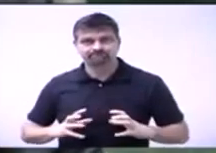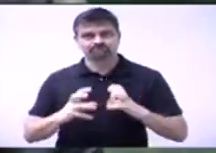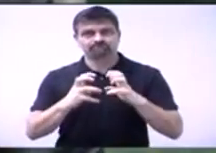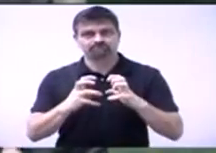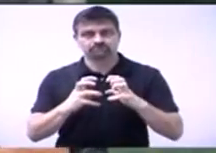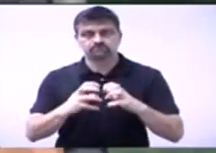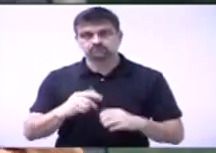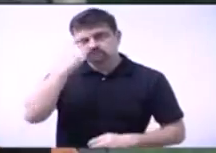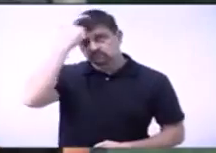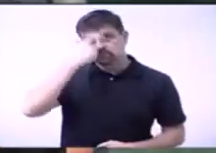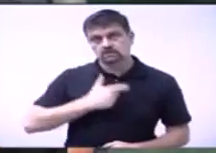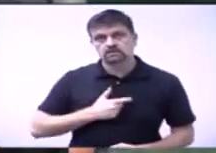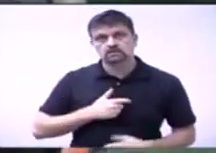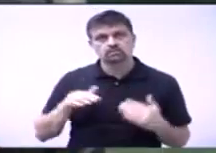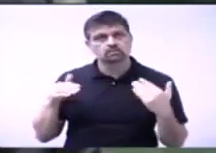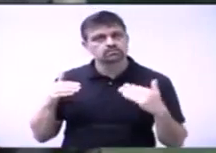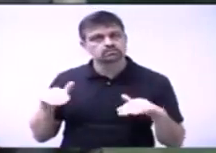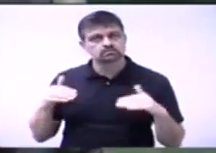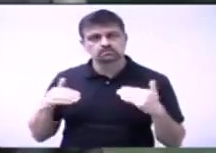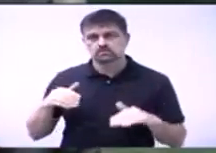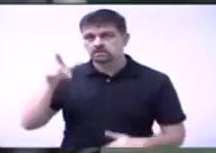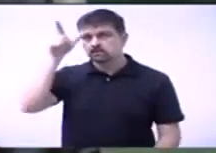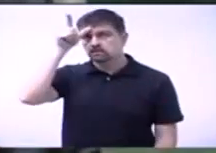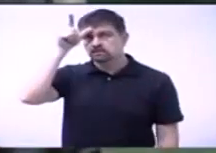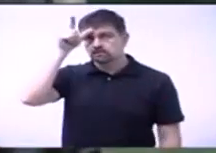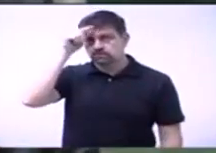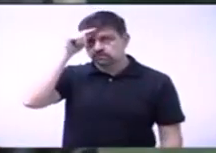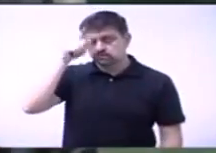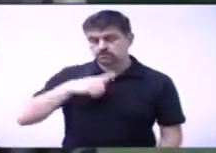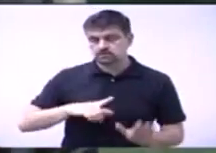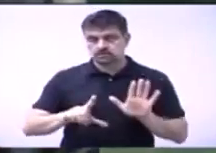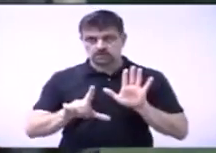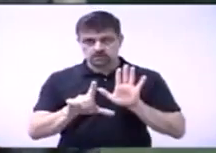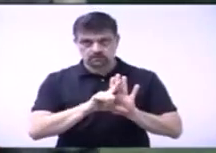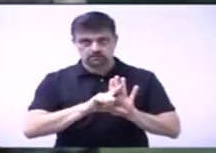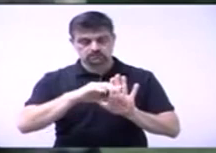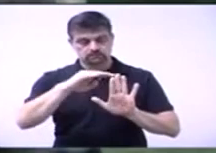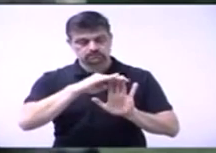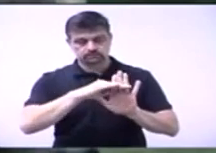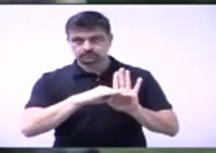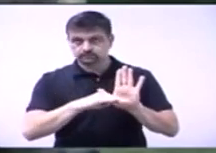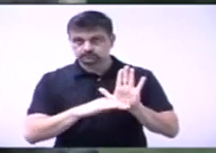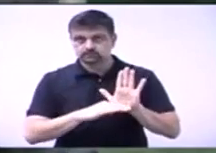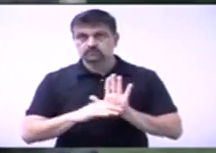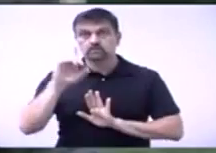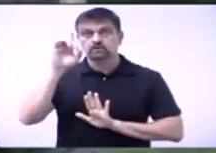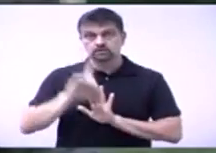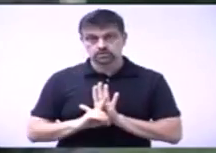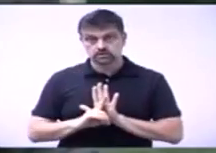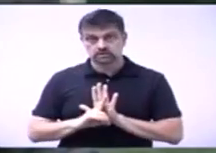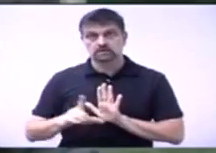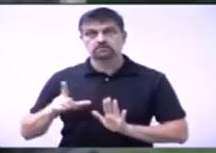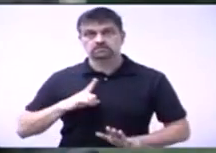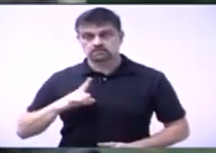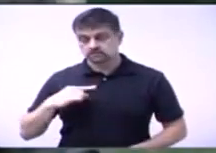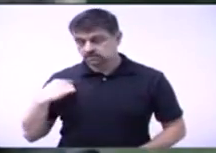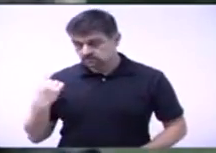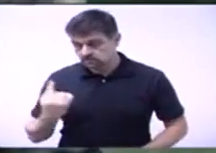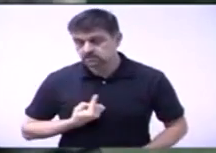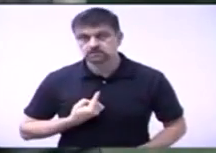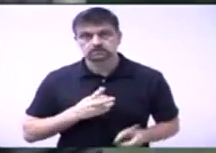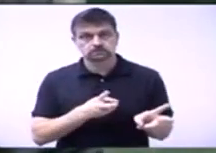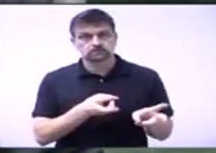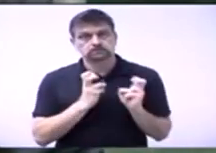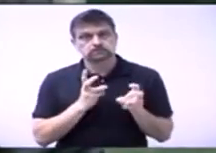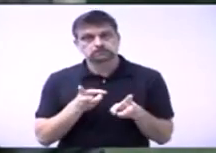muito tranquilo desse aspecto da legislação. O direito é algo vivo. A gente tem